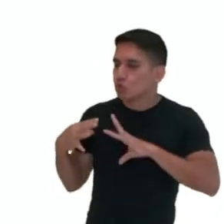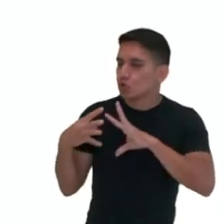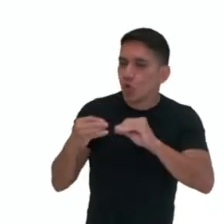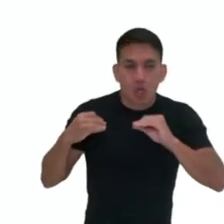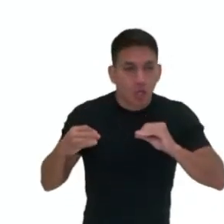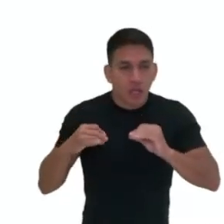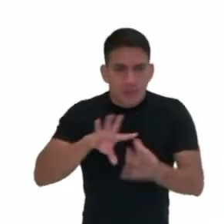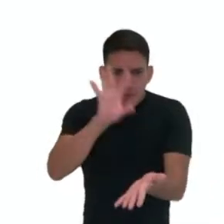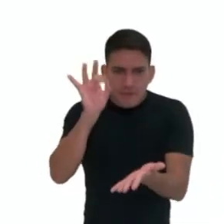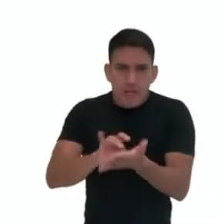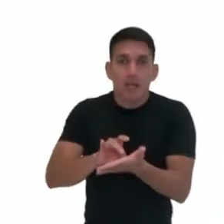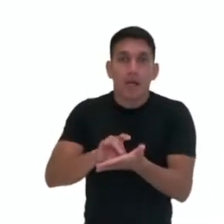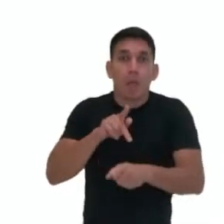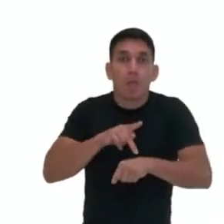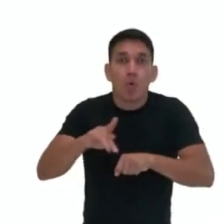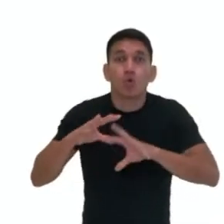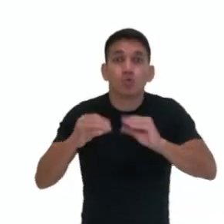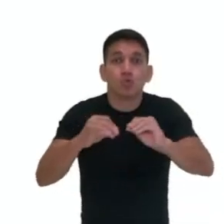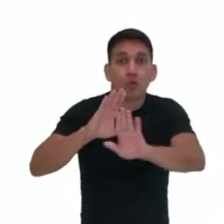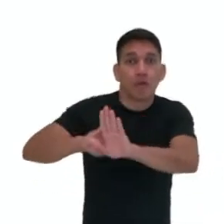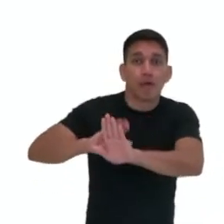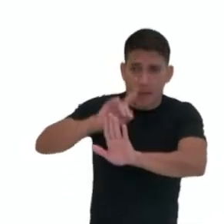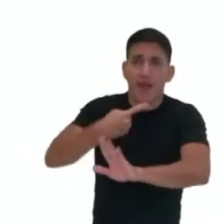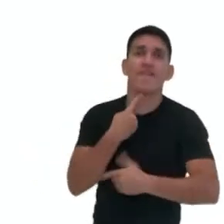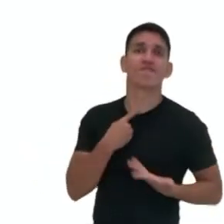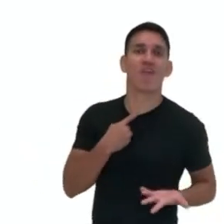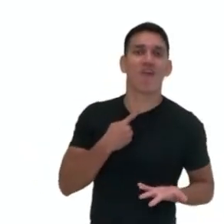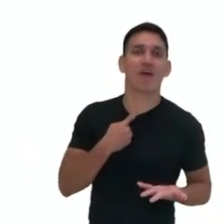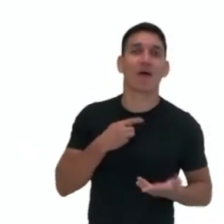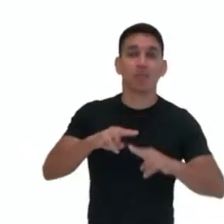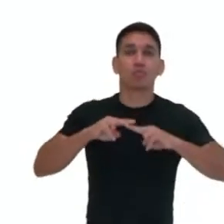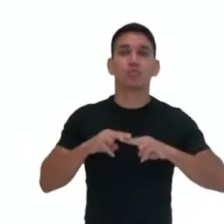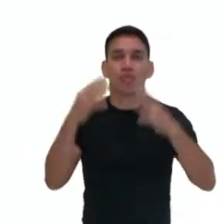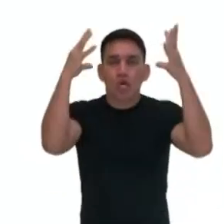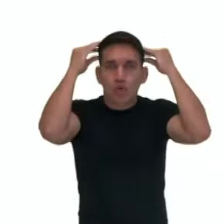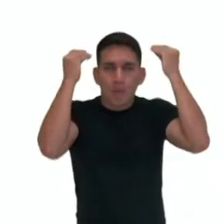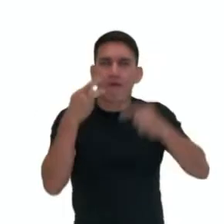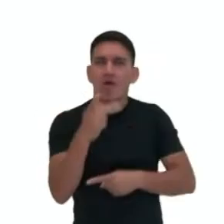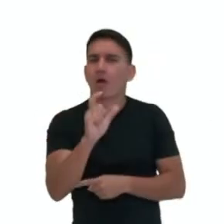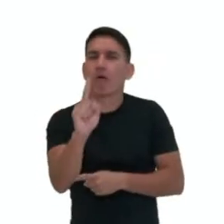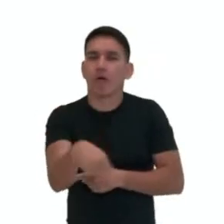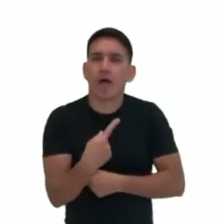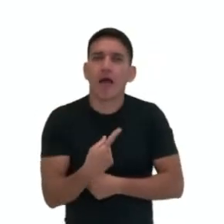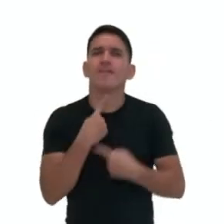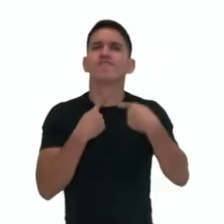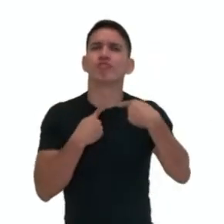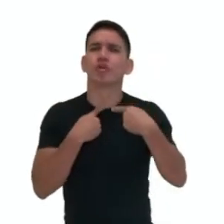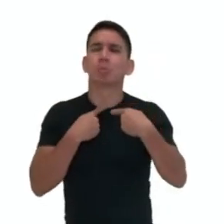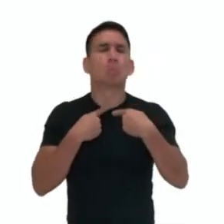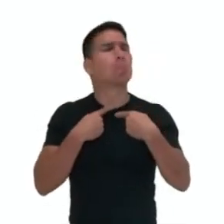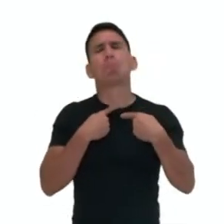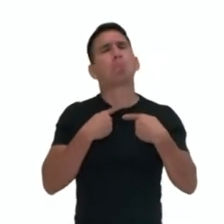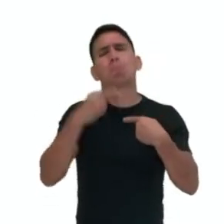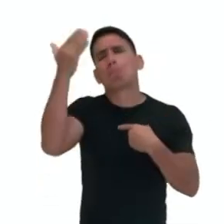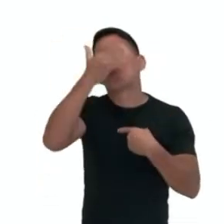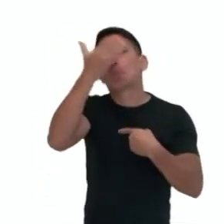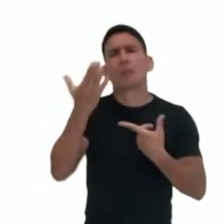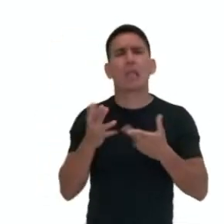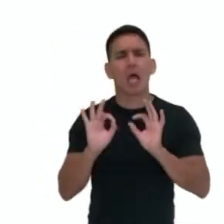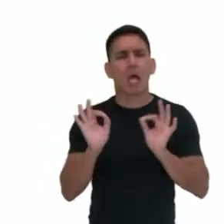existe é a vontade. A vontade, para Schopenhauer, é uma força cega, irracional